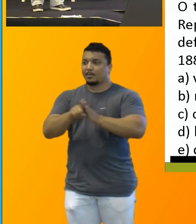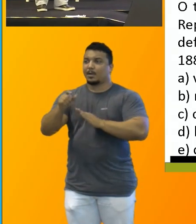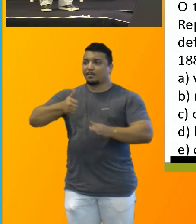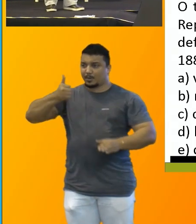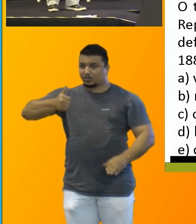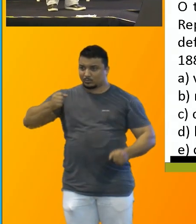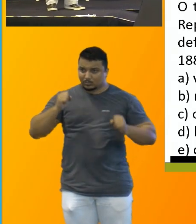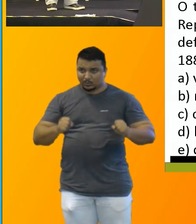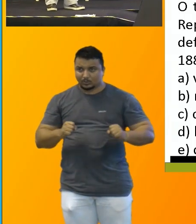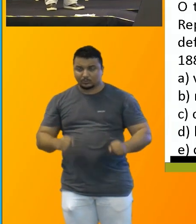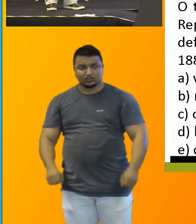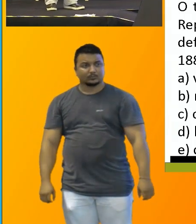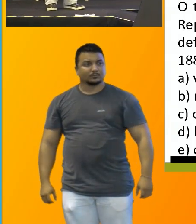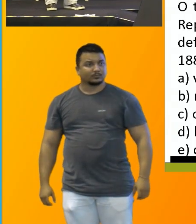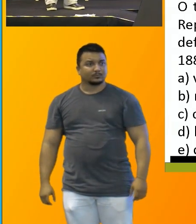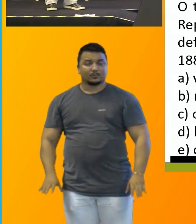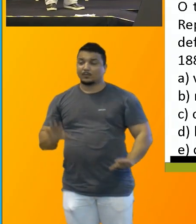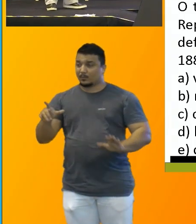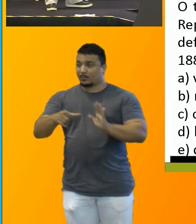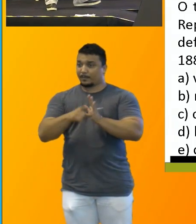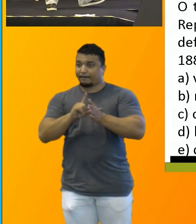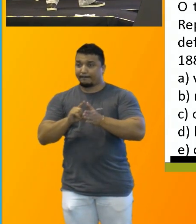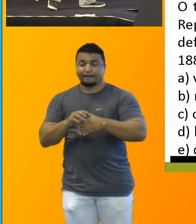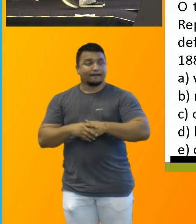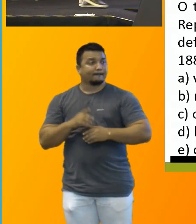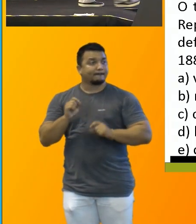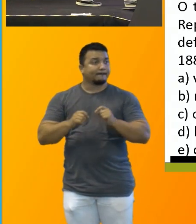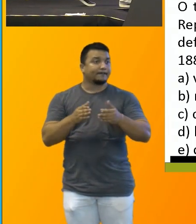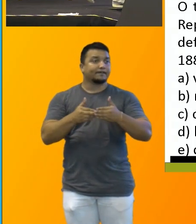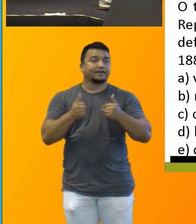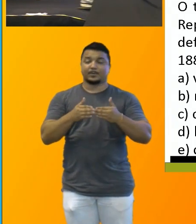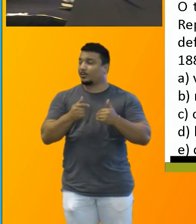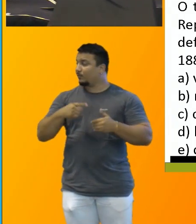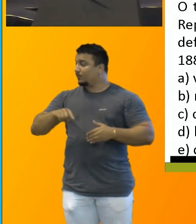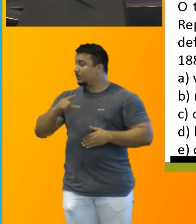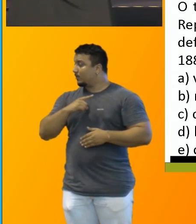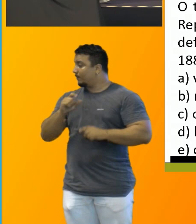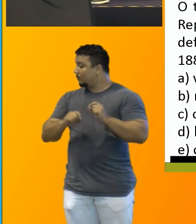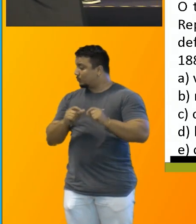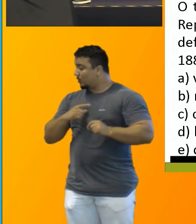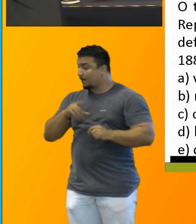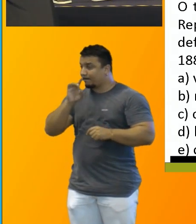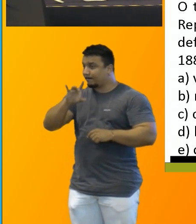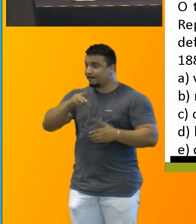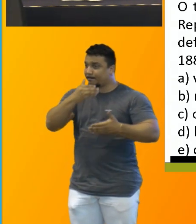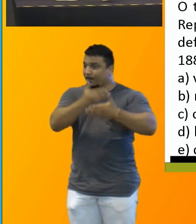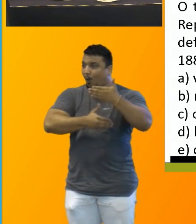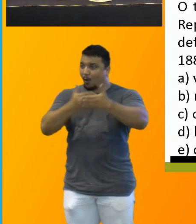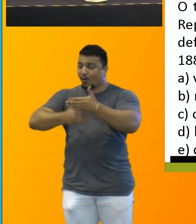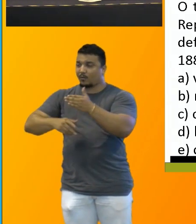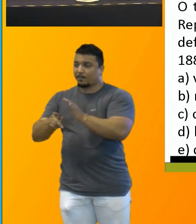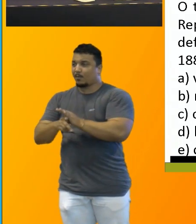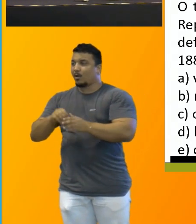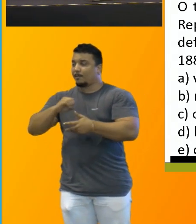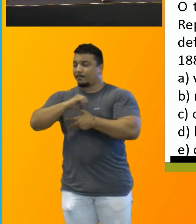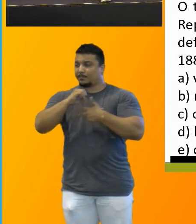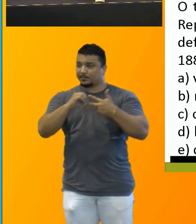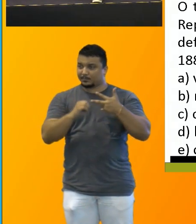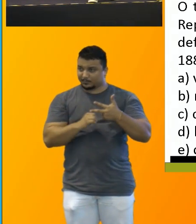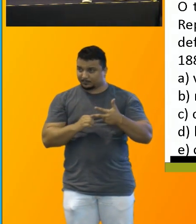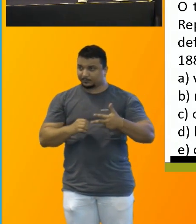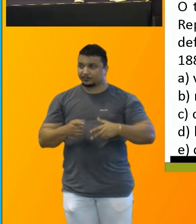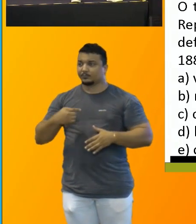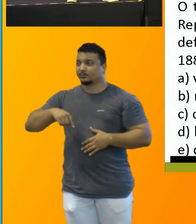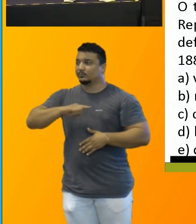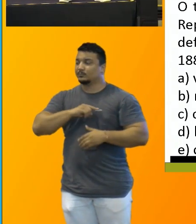questão? Só que antes de fazer a primeira questão, eu queria que você olhasse que cada prova do Enem, cada questão que